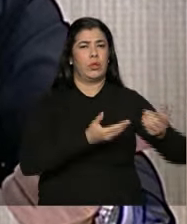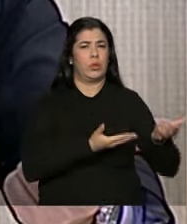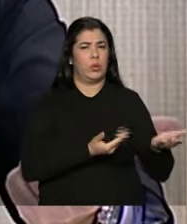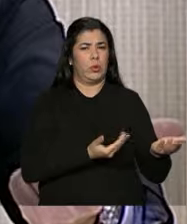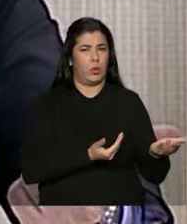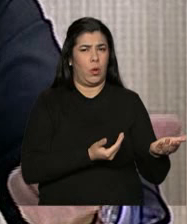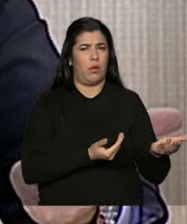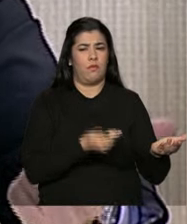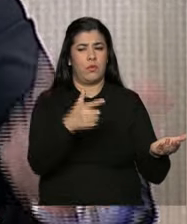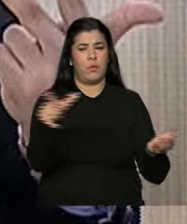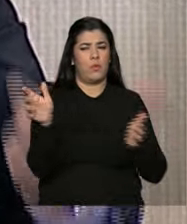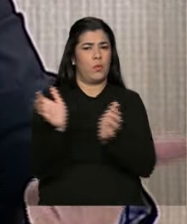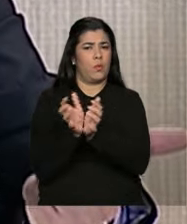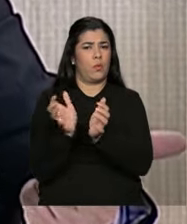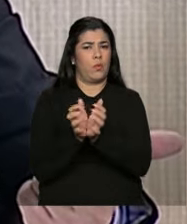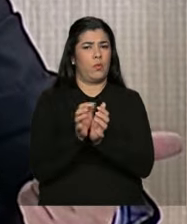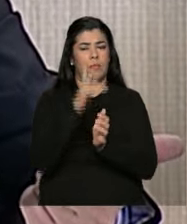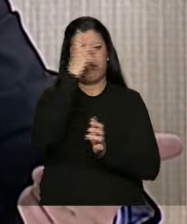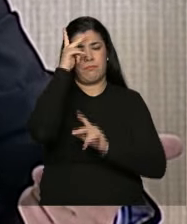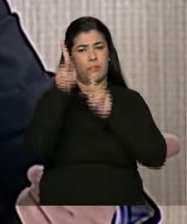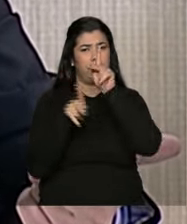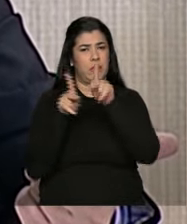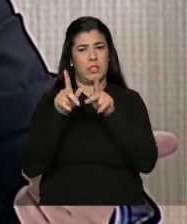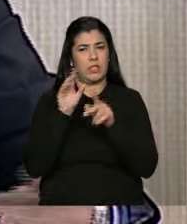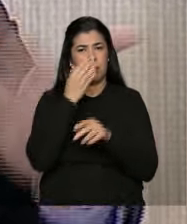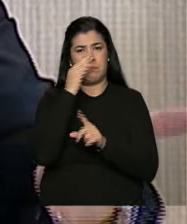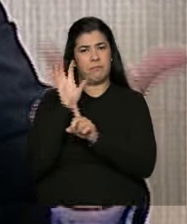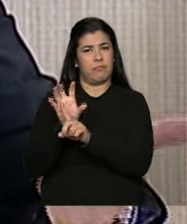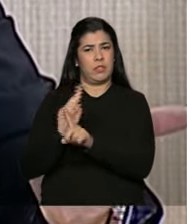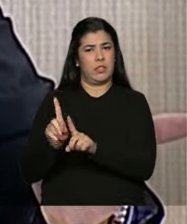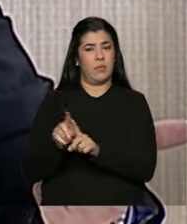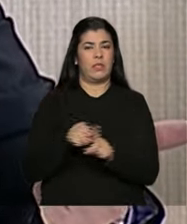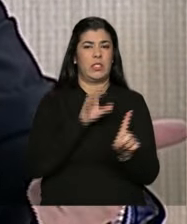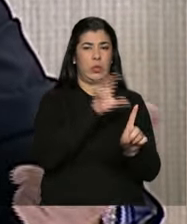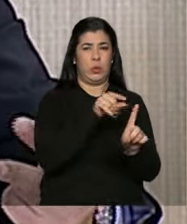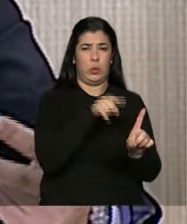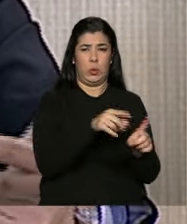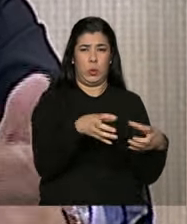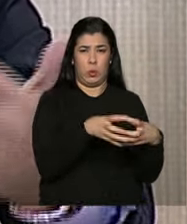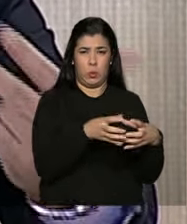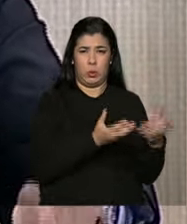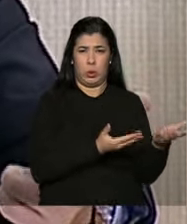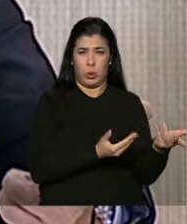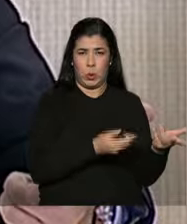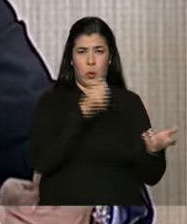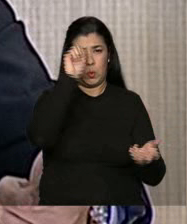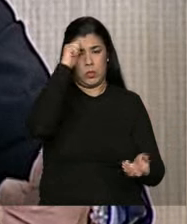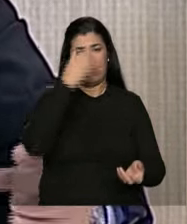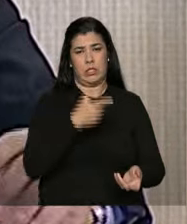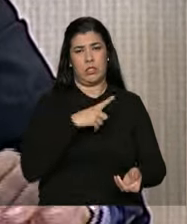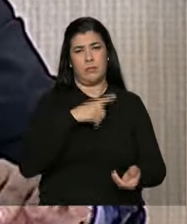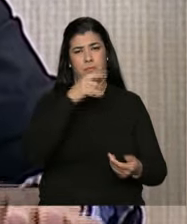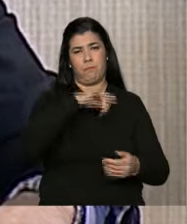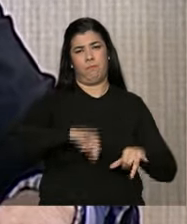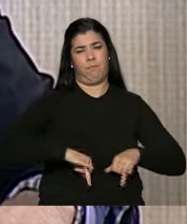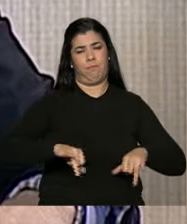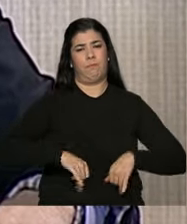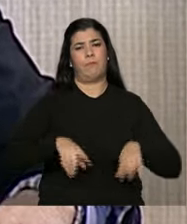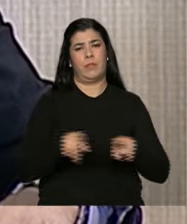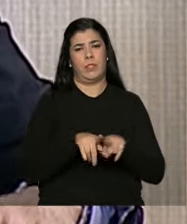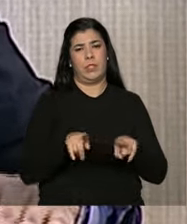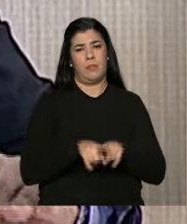mais os jovens do que o restante da população e elas têm cor. Portanto, qualquer política pública que se pretenda enfrentar esse